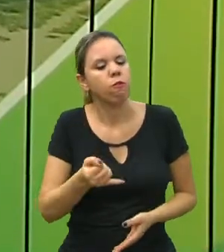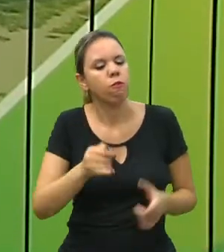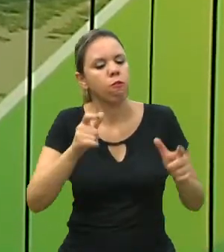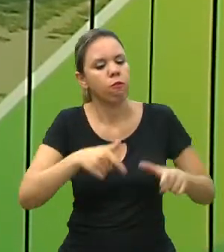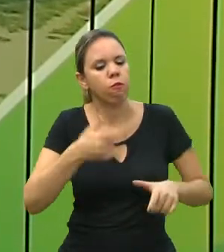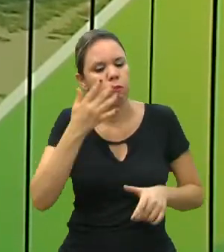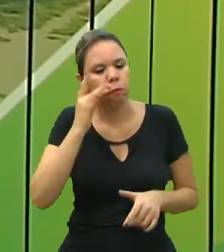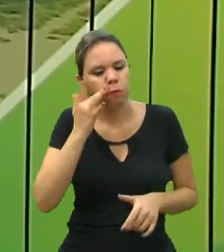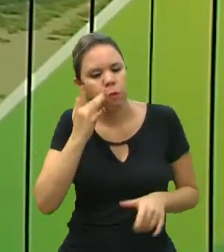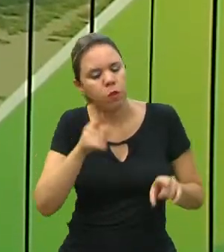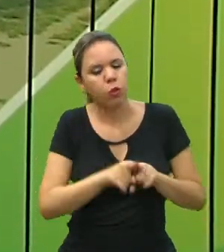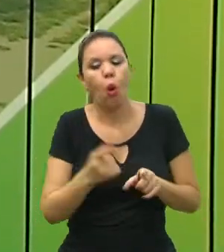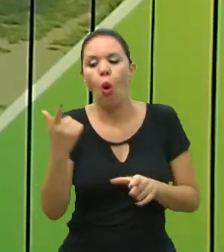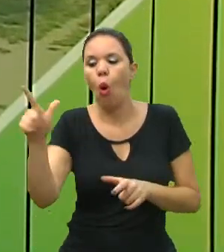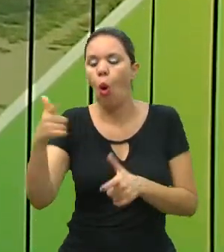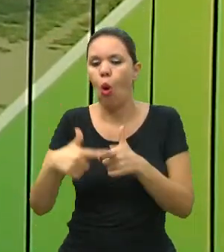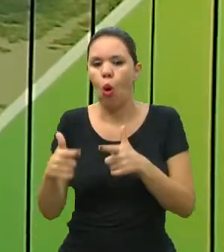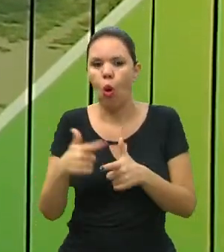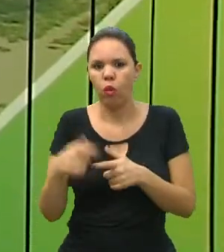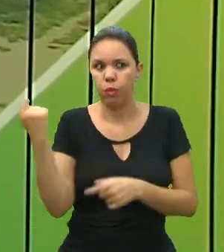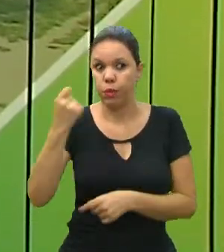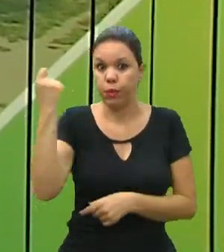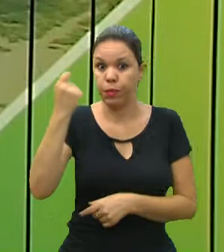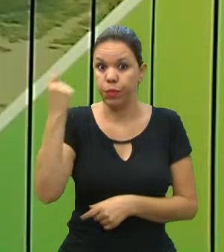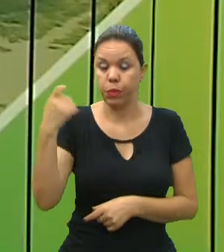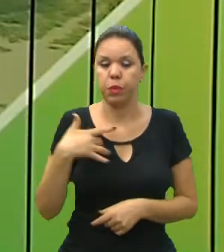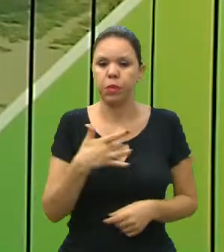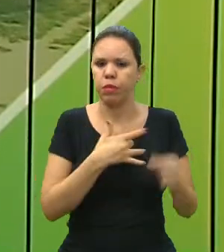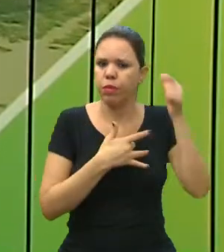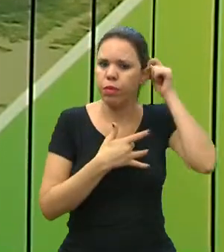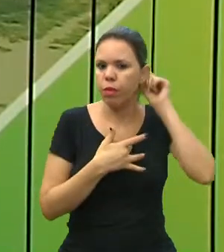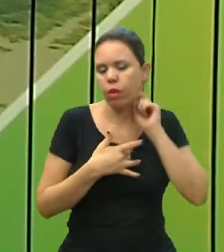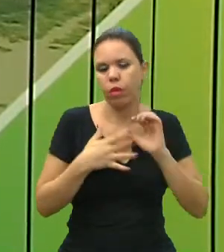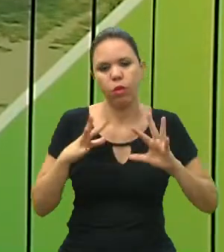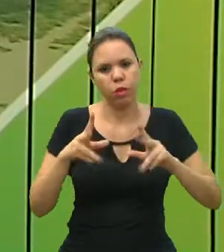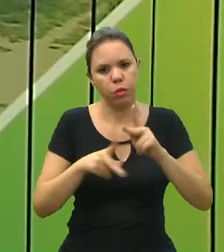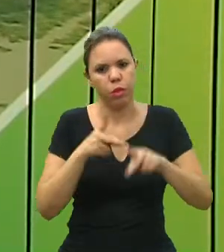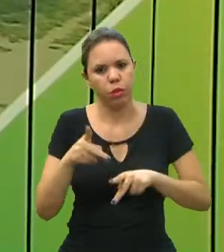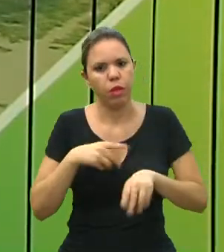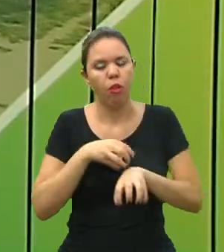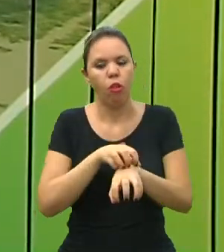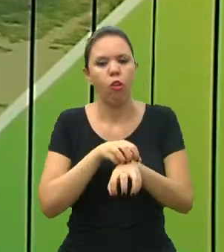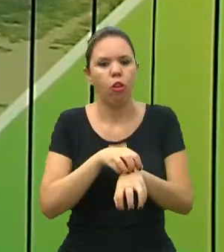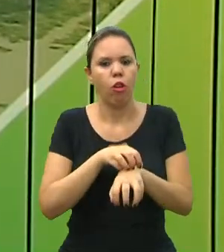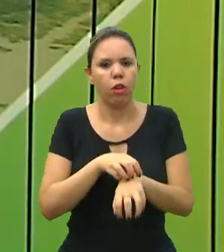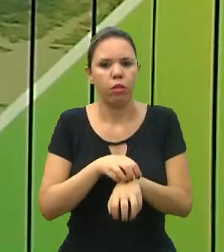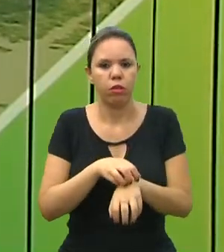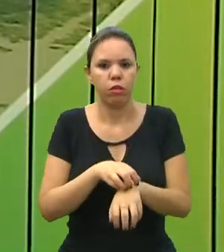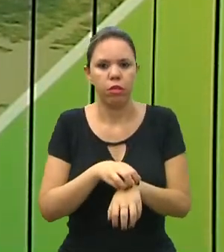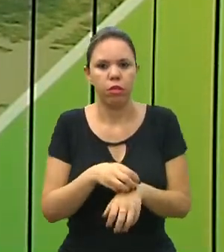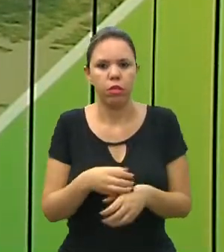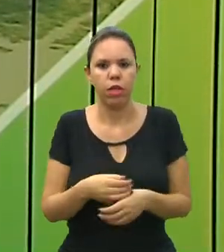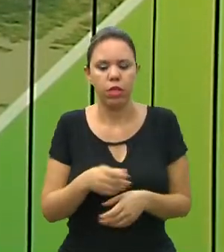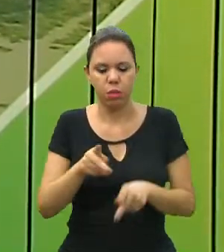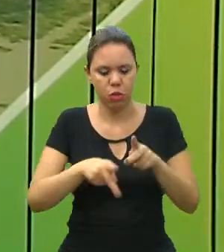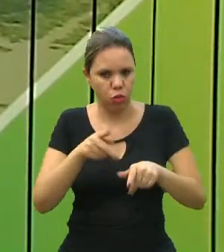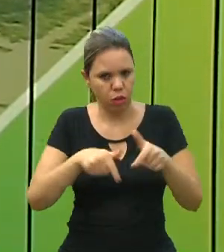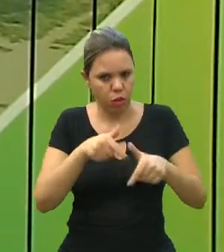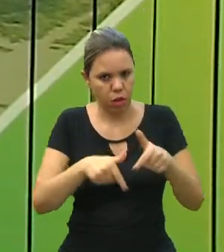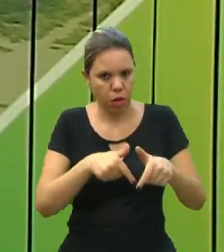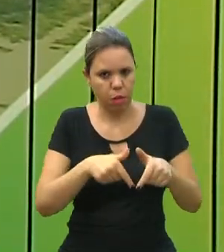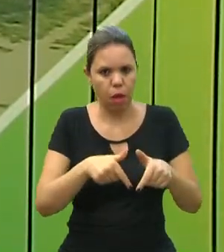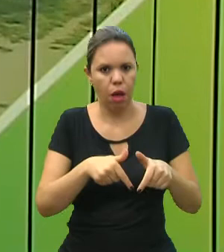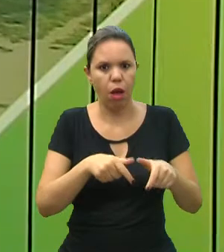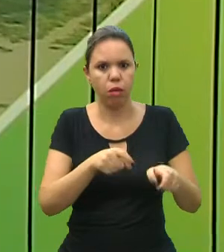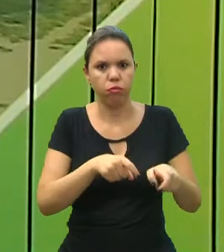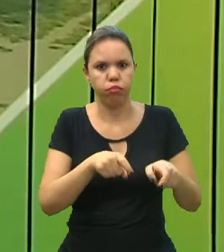na região e indica ainda outro problema grave de saúde pública, que o transporte e permanência de